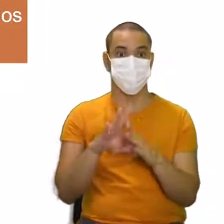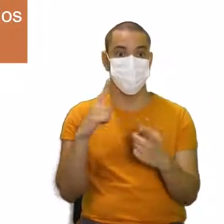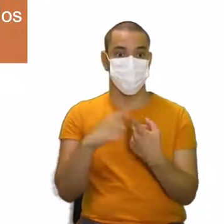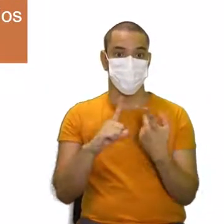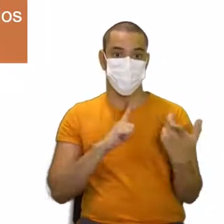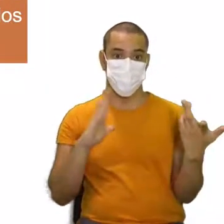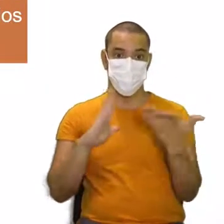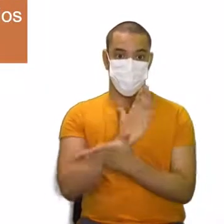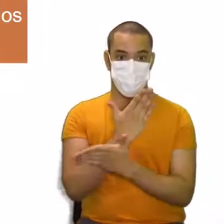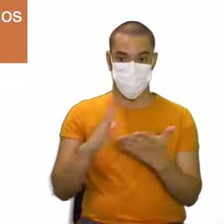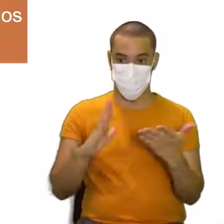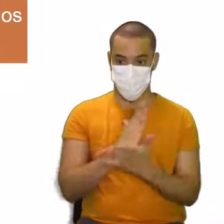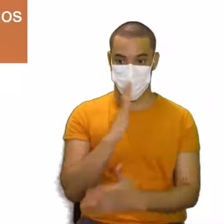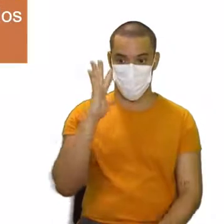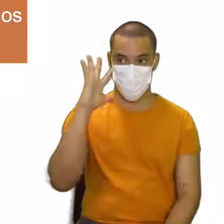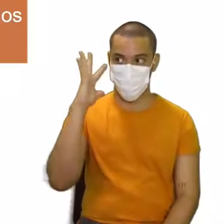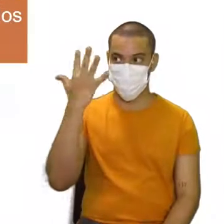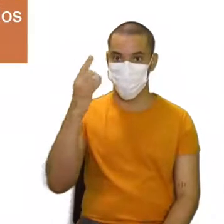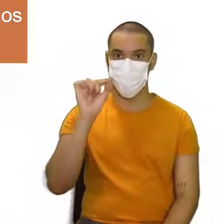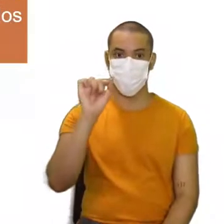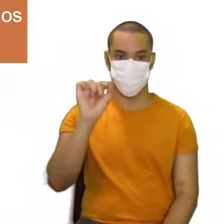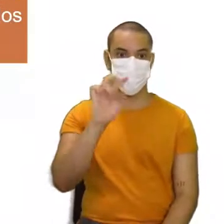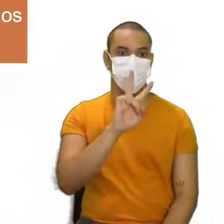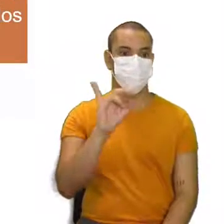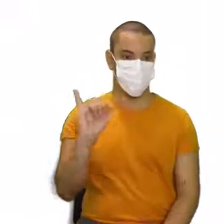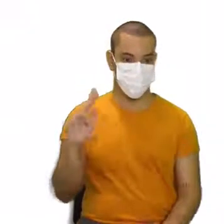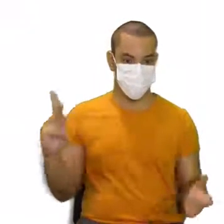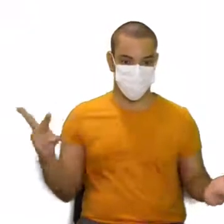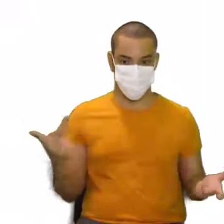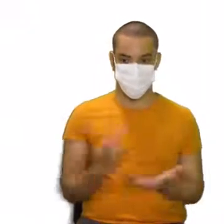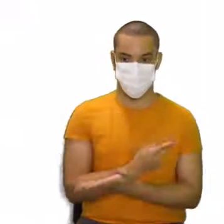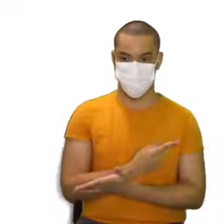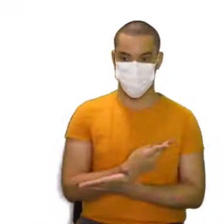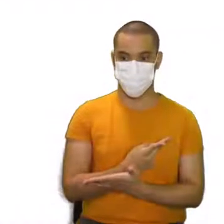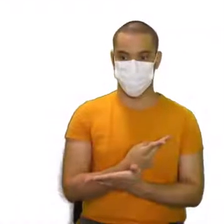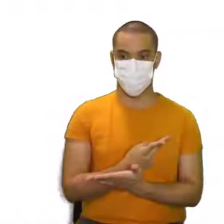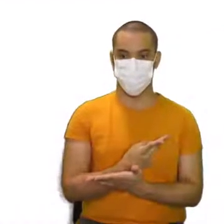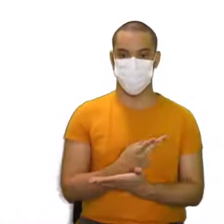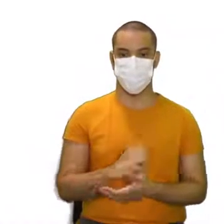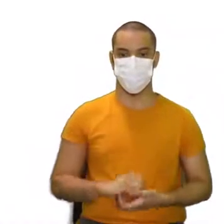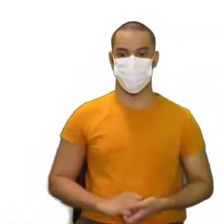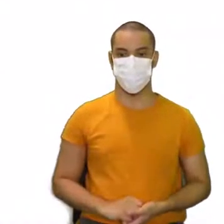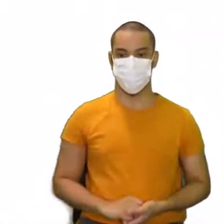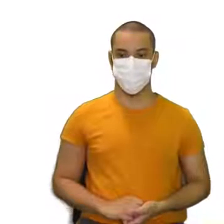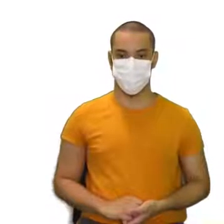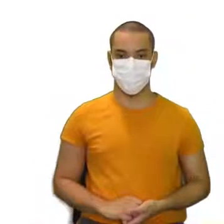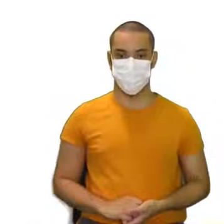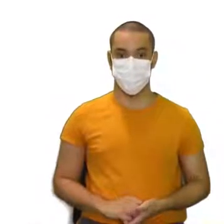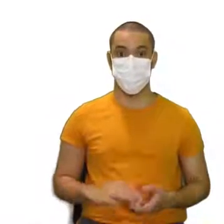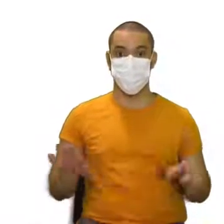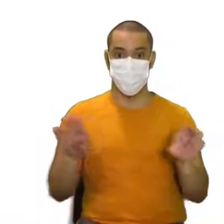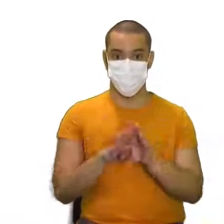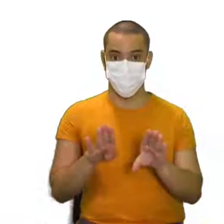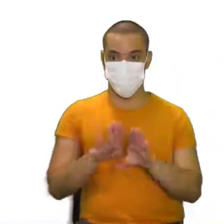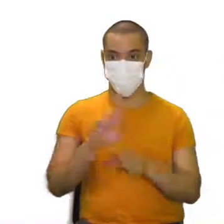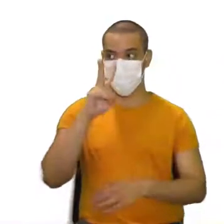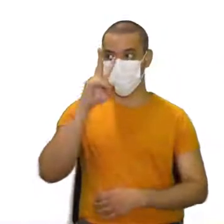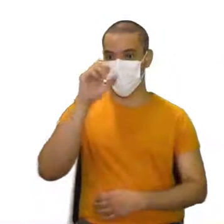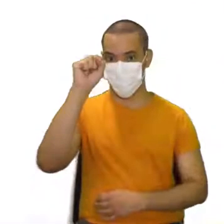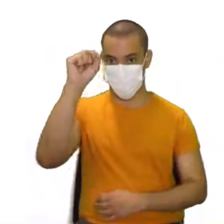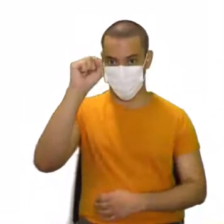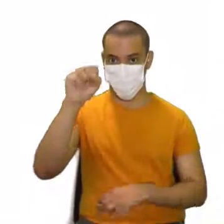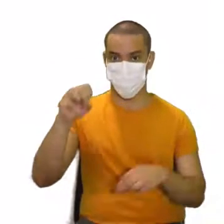algumas situações que a corrente elétrica vai tá passando e vai ser afetado pelo campo magnético força magnética